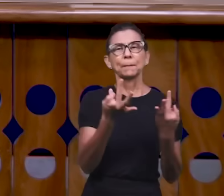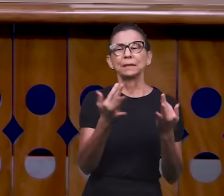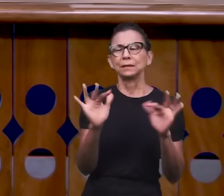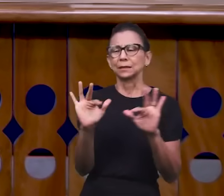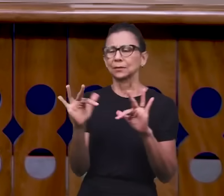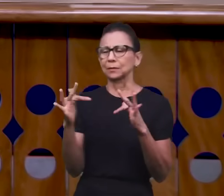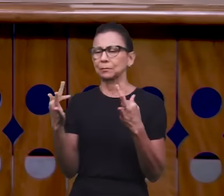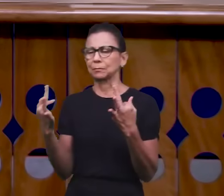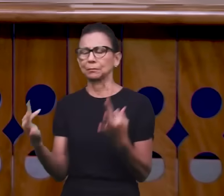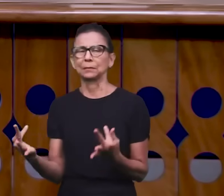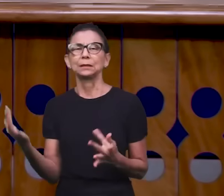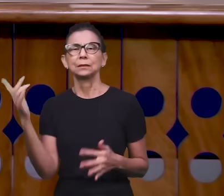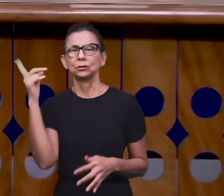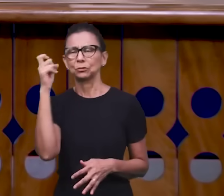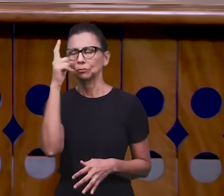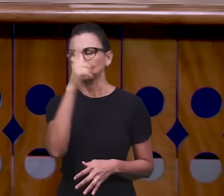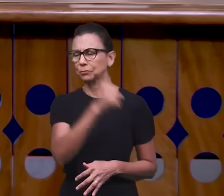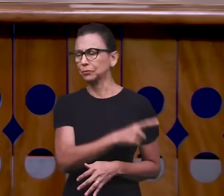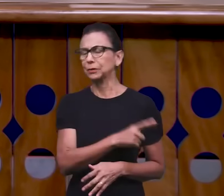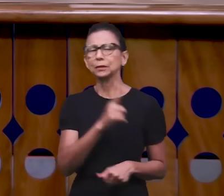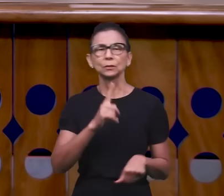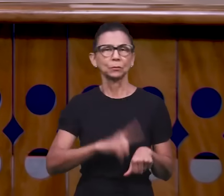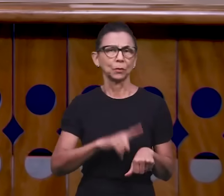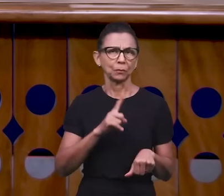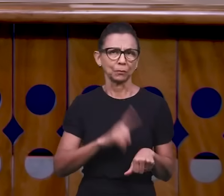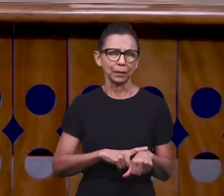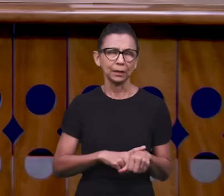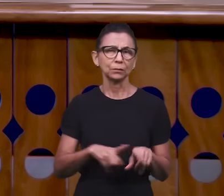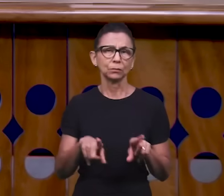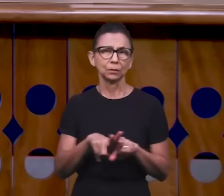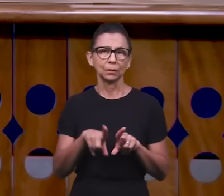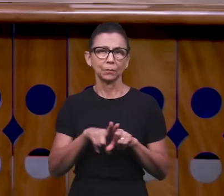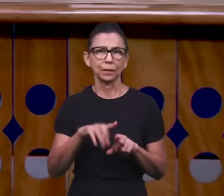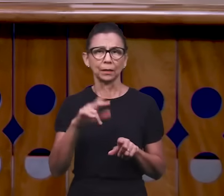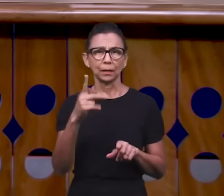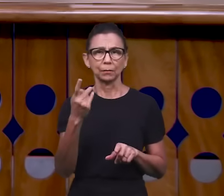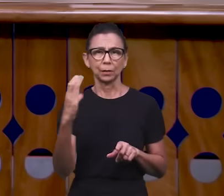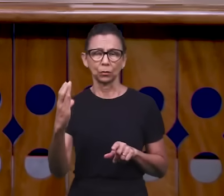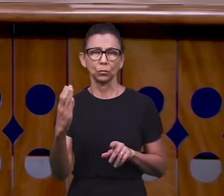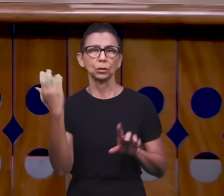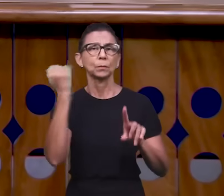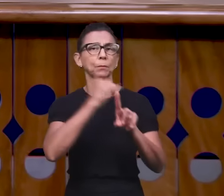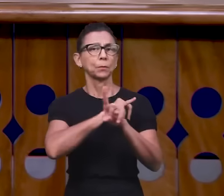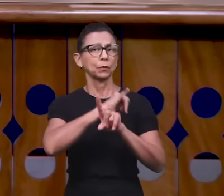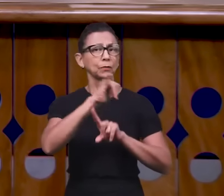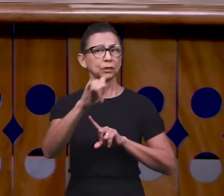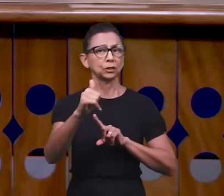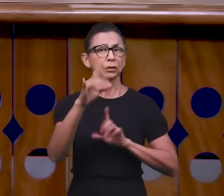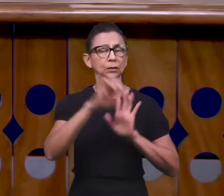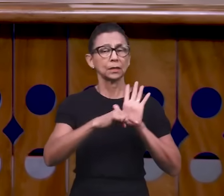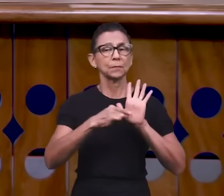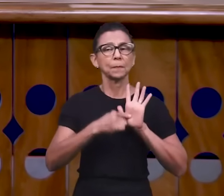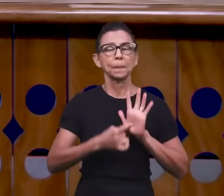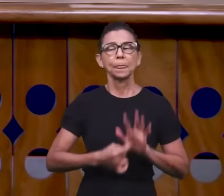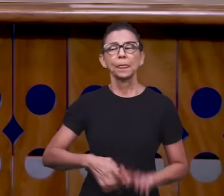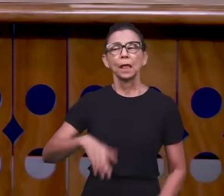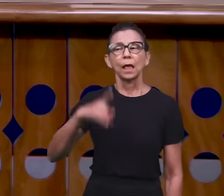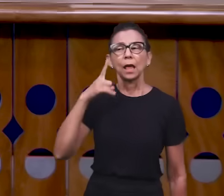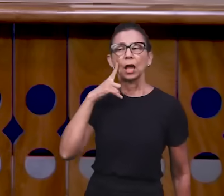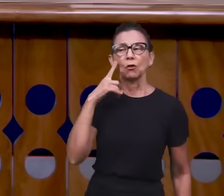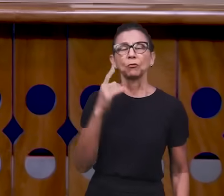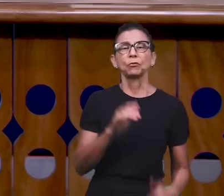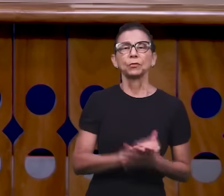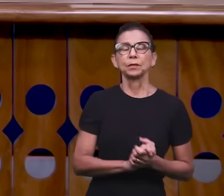em aflição. O profeta Abacuque também profetiza a respeito dos lares em aflição, quando ele diz assim: eu vi as tendas